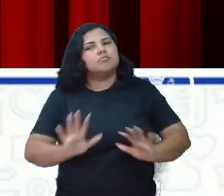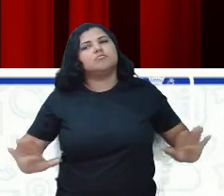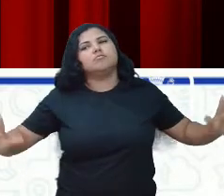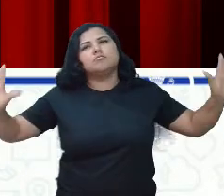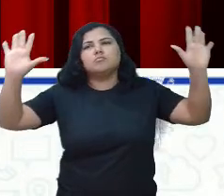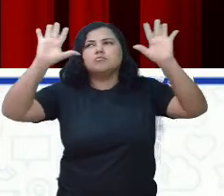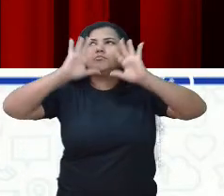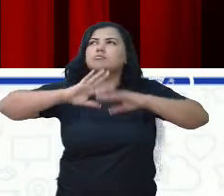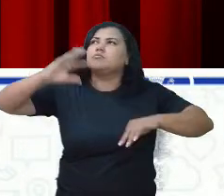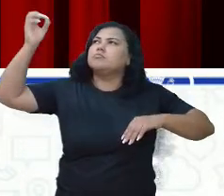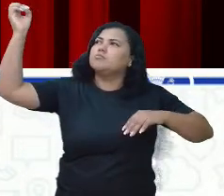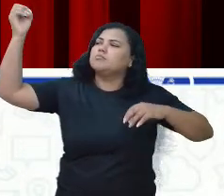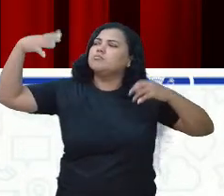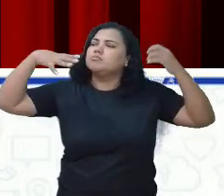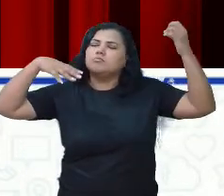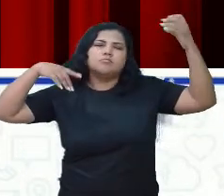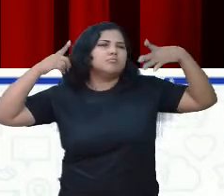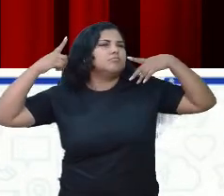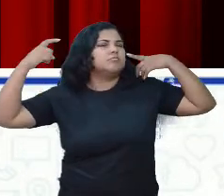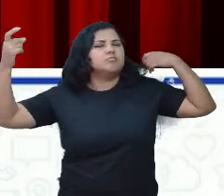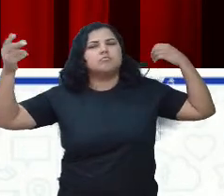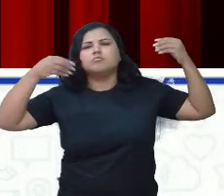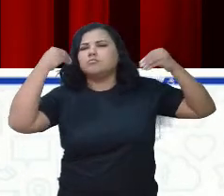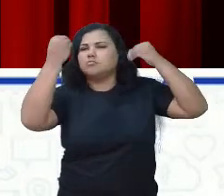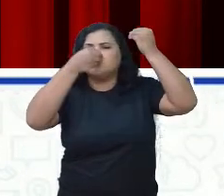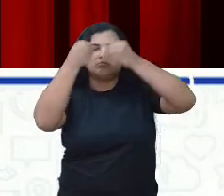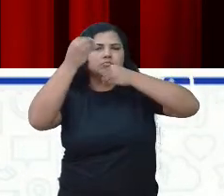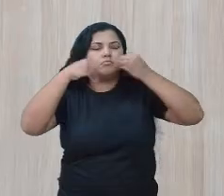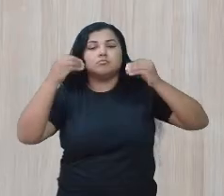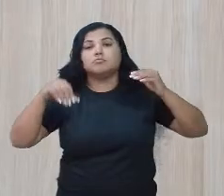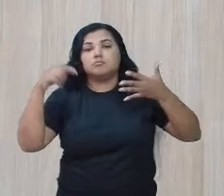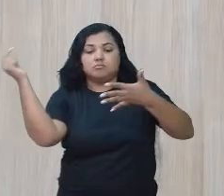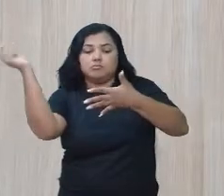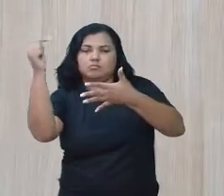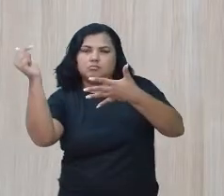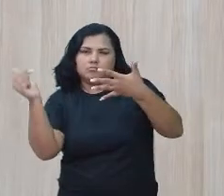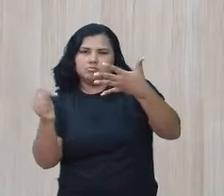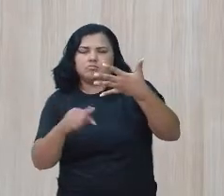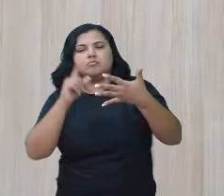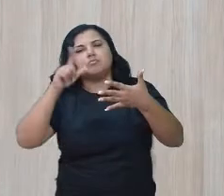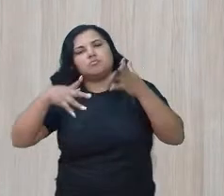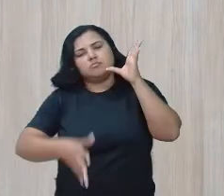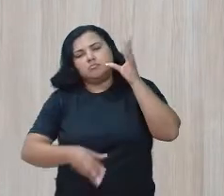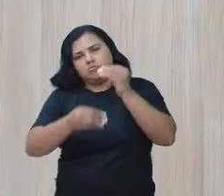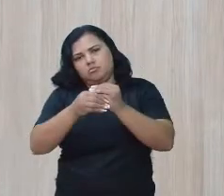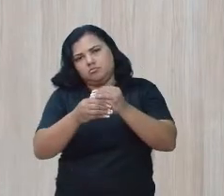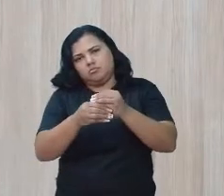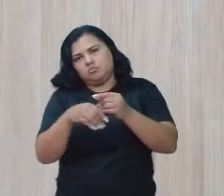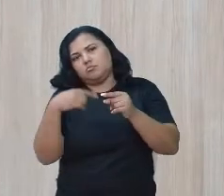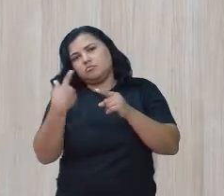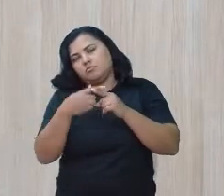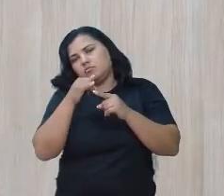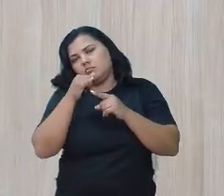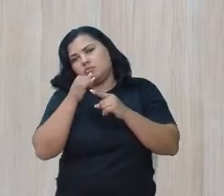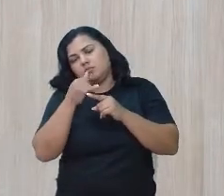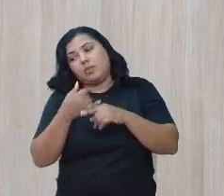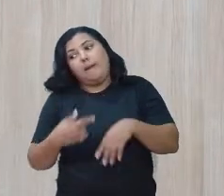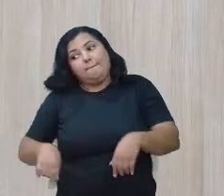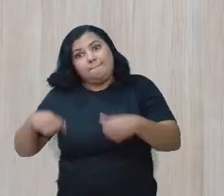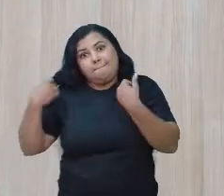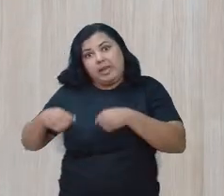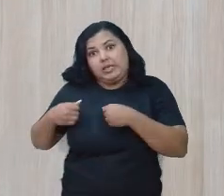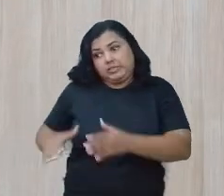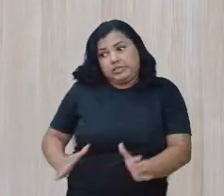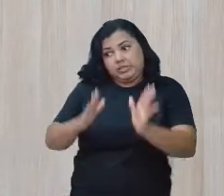a iluminação, a sonoplastia, a maquiagem. Esses elementos, eles são complementares porque não precisa